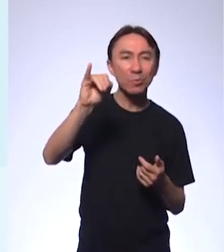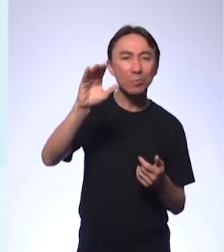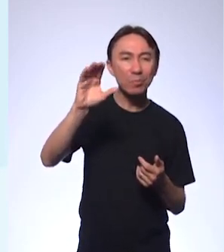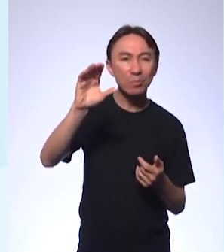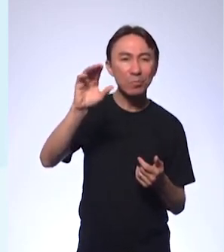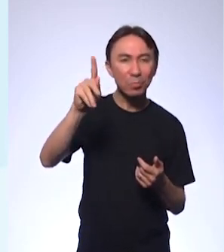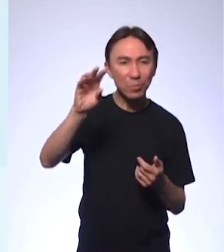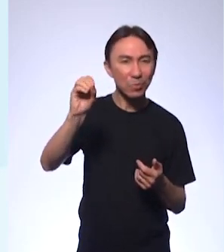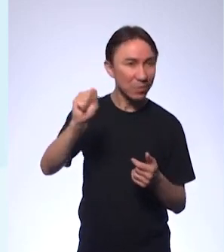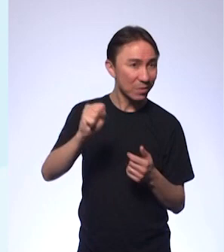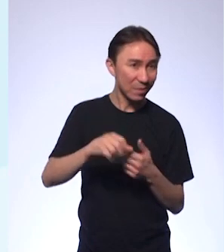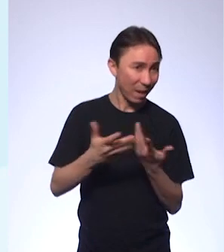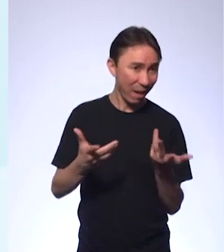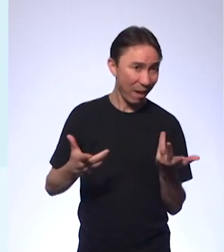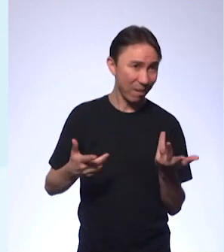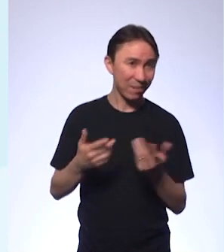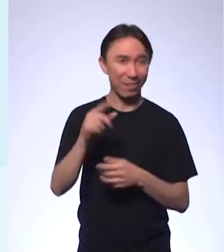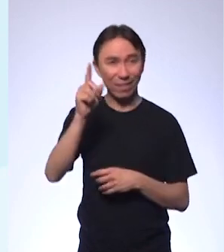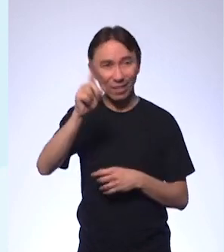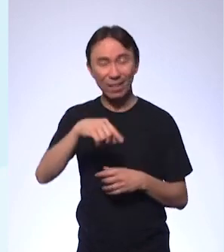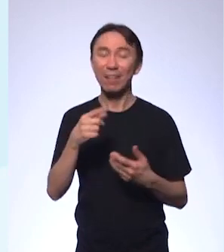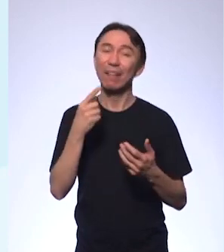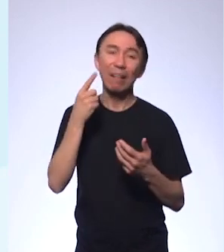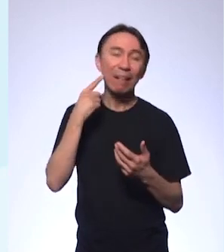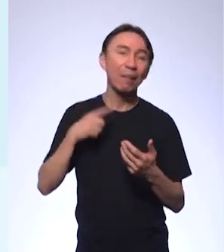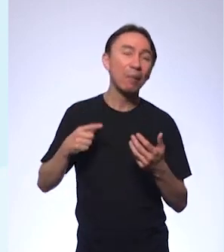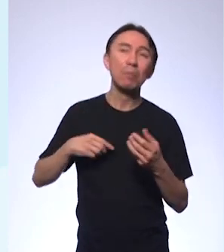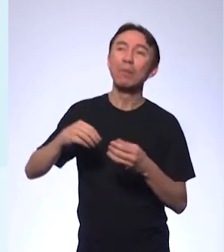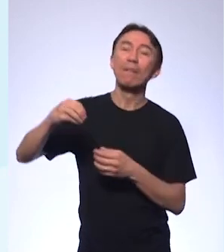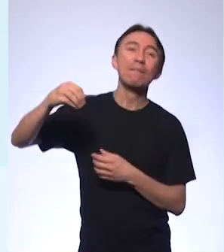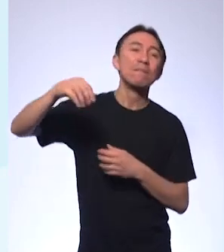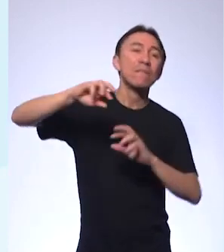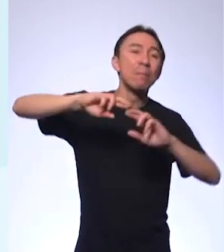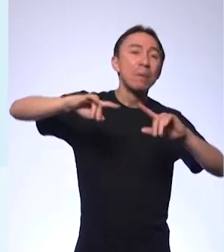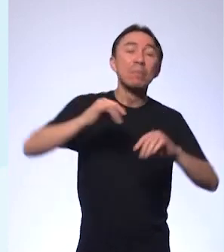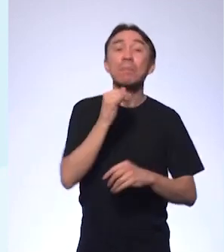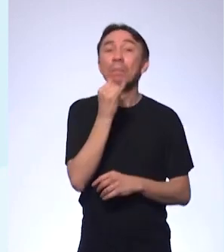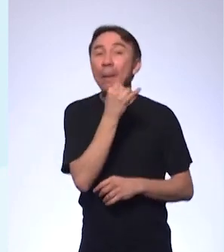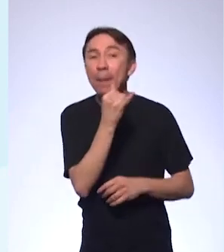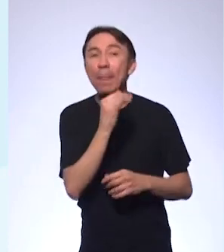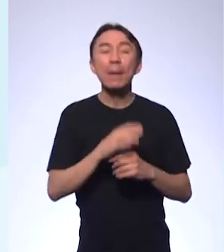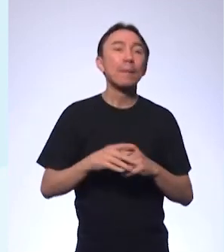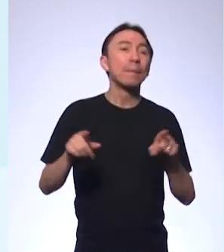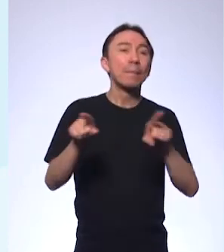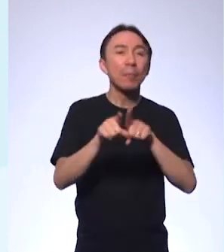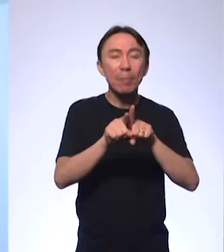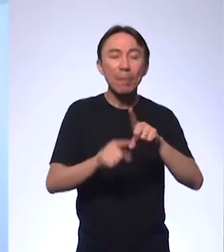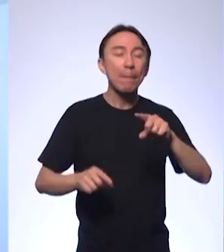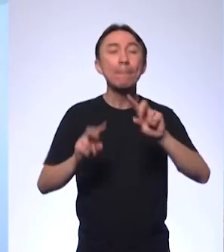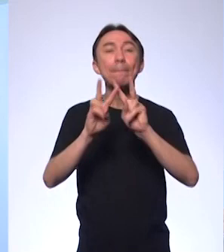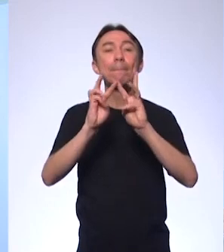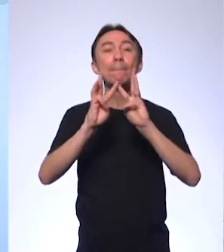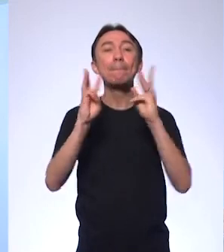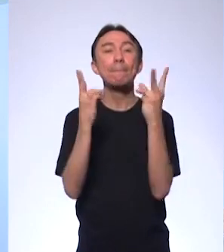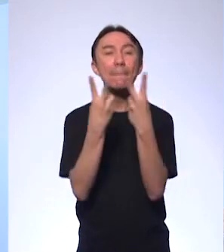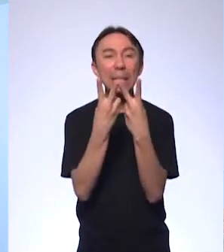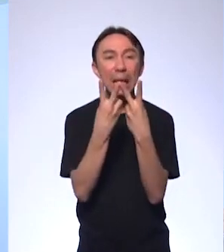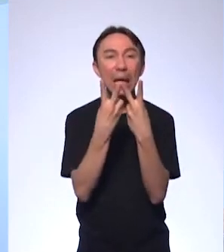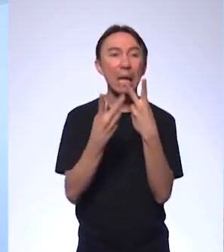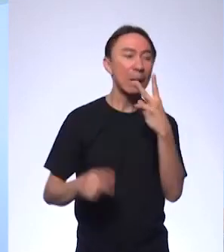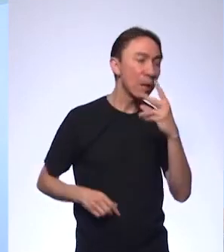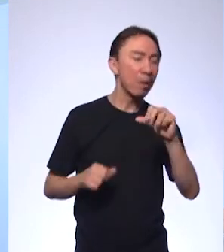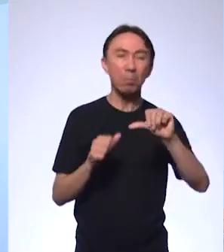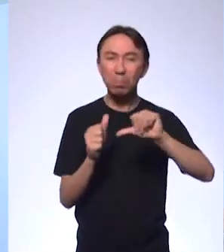estão estabelecendo, né, um fluxo de energia e ciclagem de matéria. Né? Então, essa energia aí